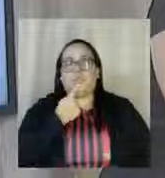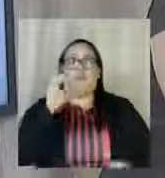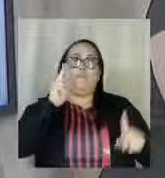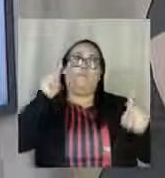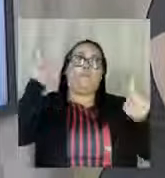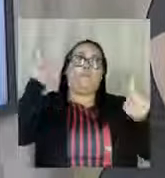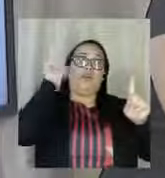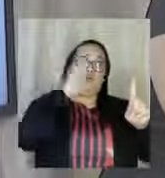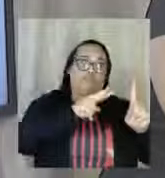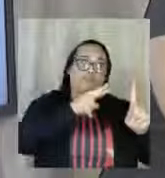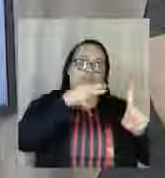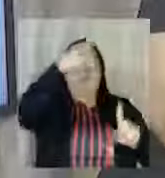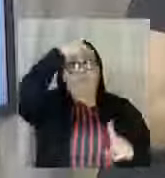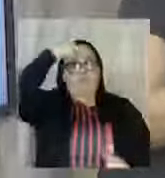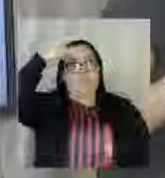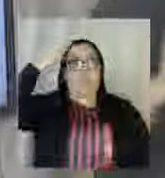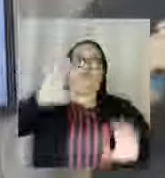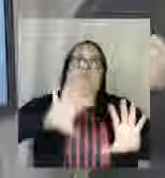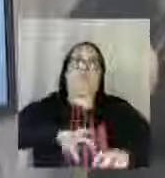a potencialidade.